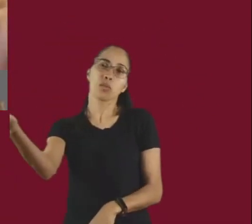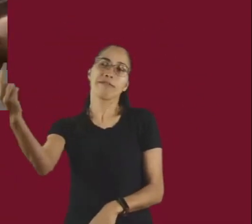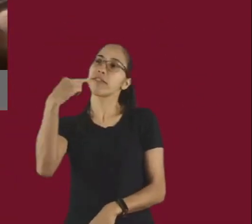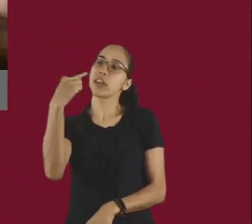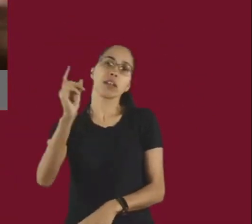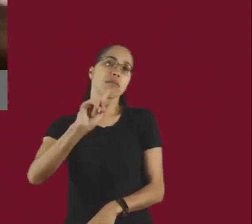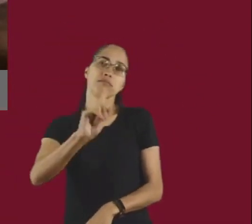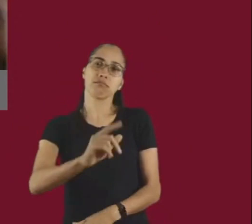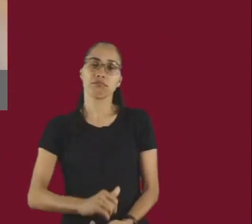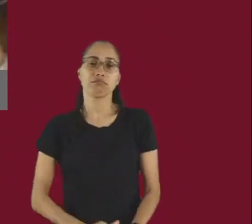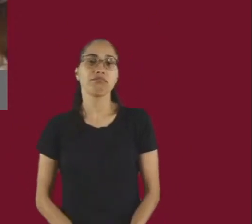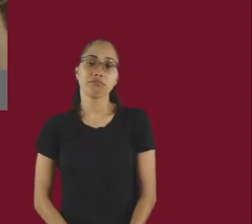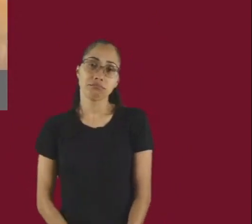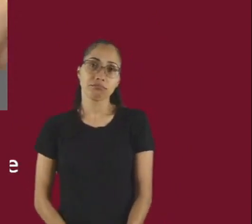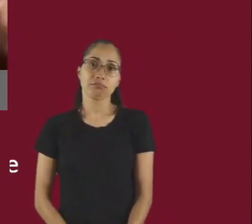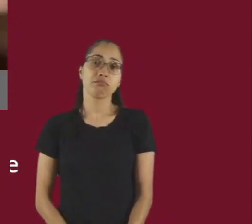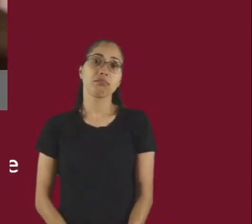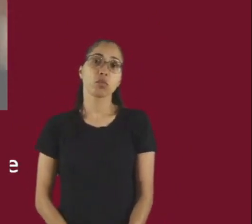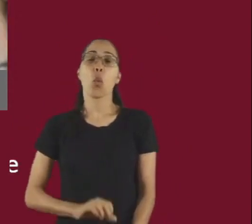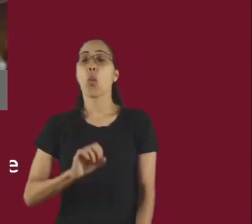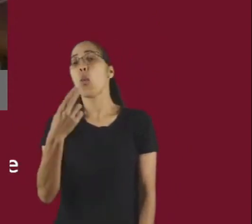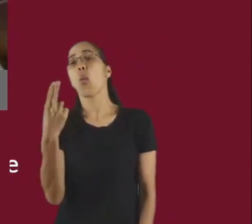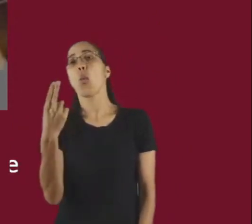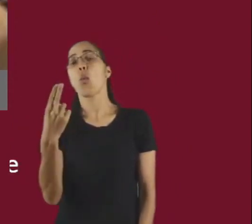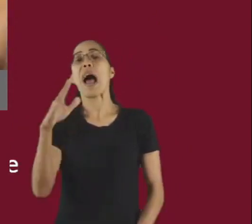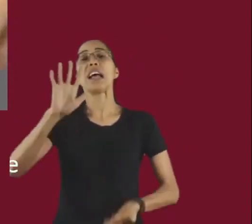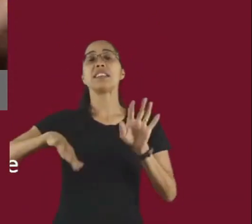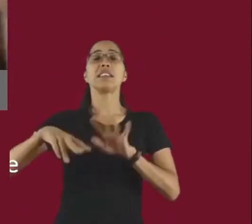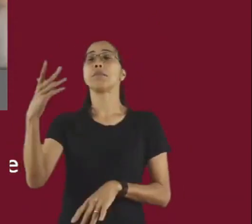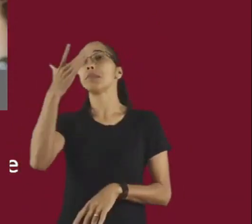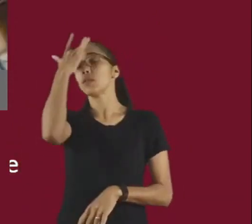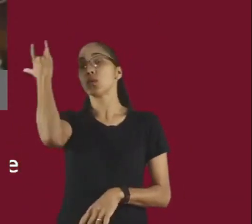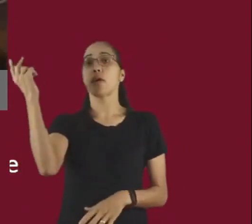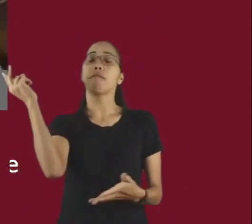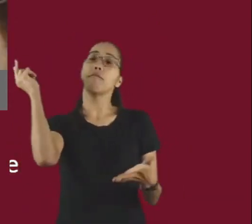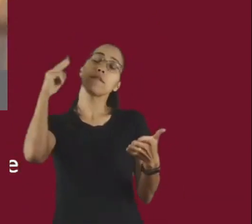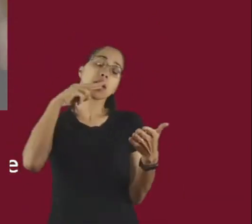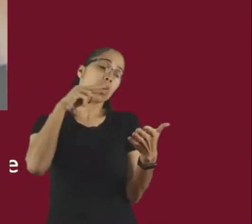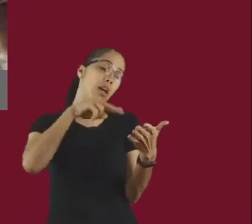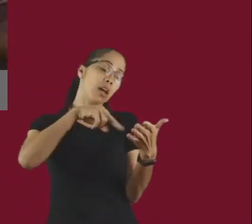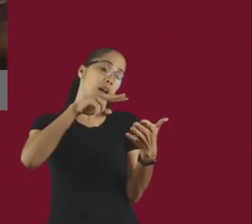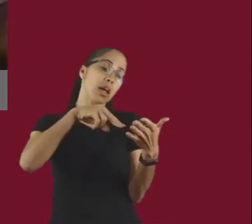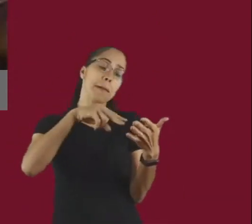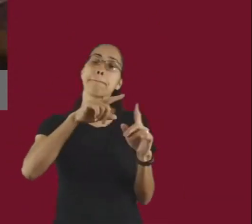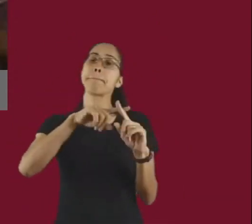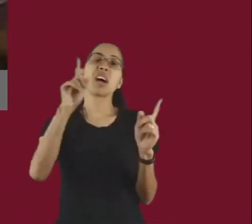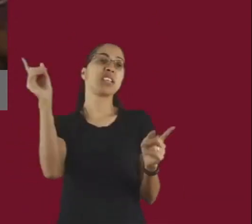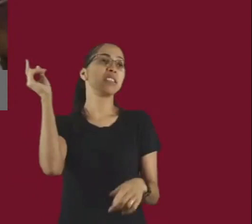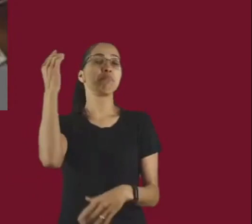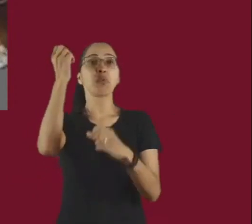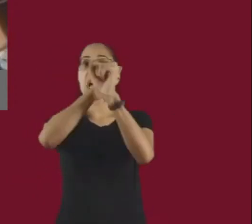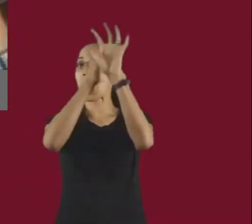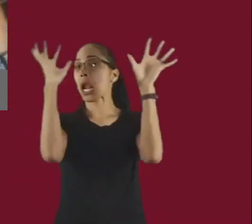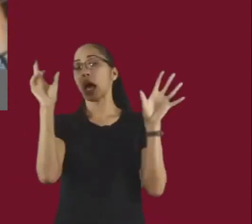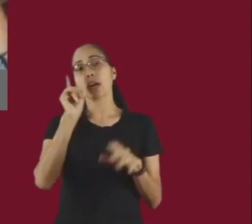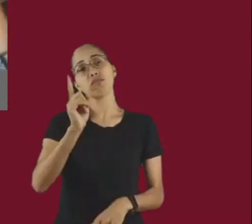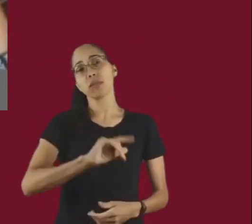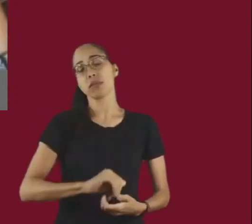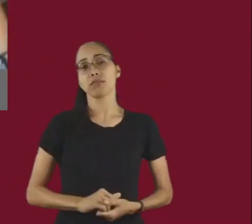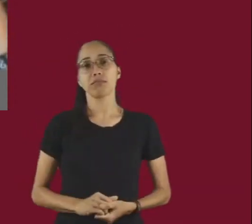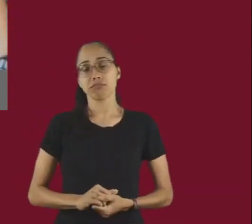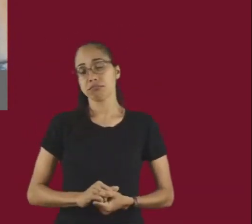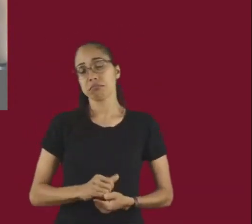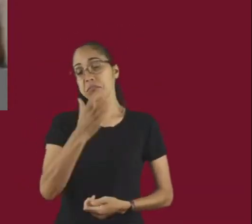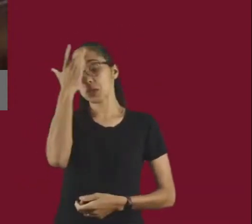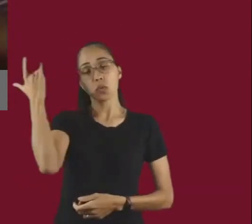que são lidas, mas as palavras não ficam vivas, as palavras não se movem dentro daqueles